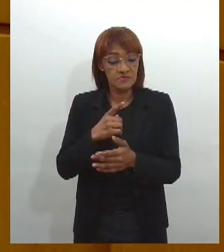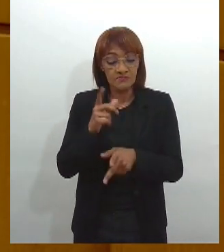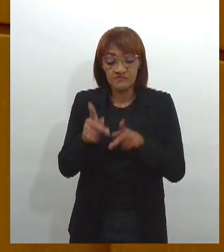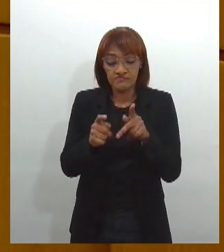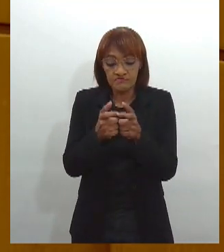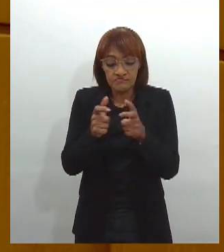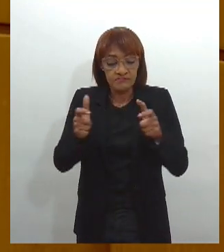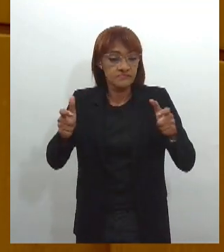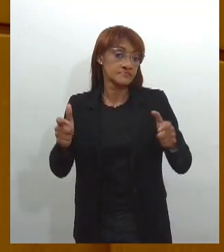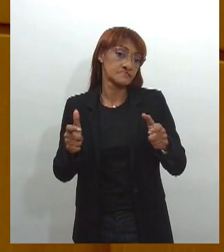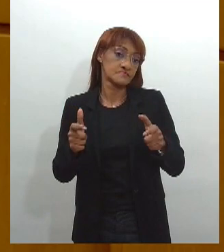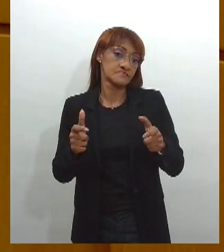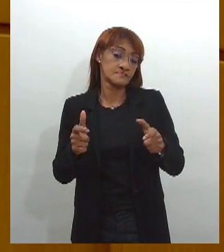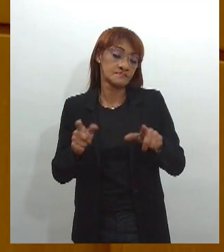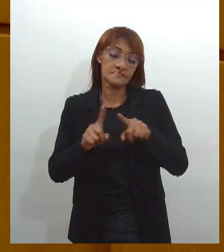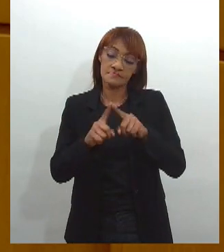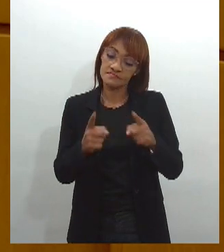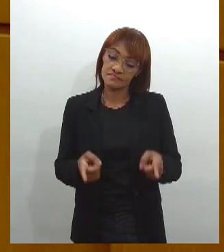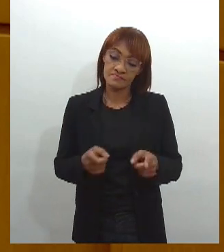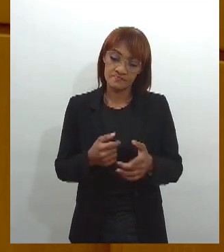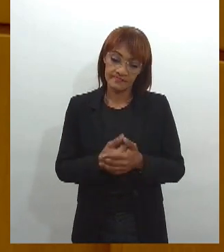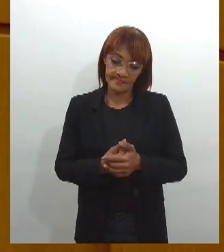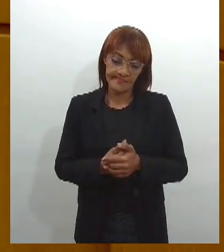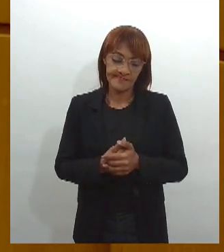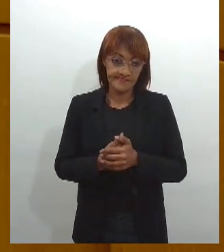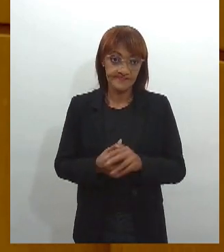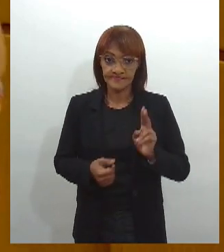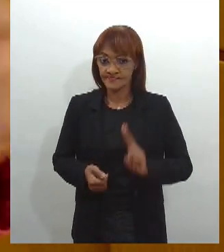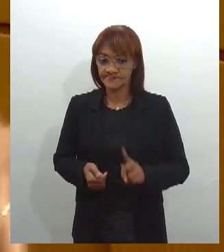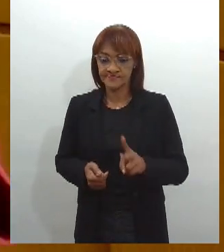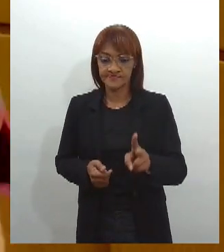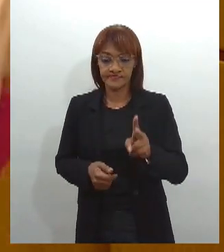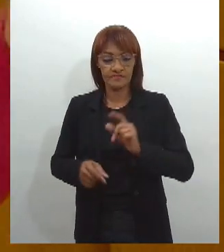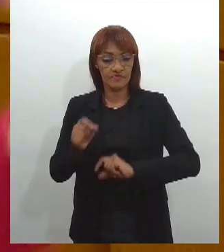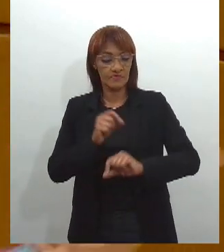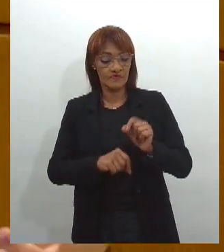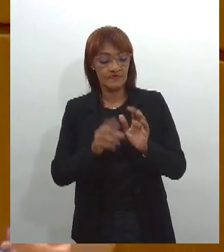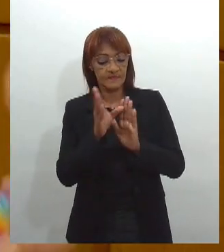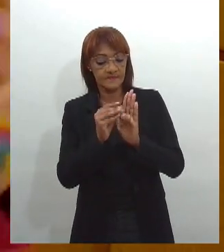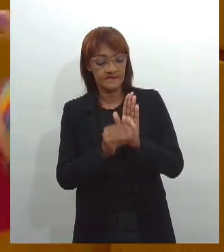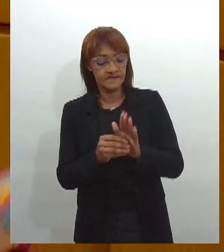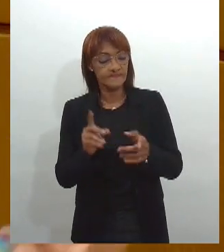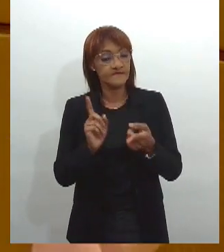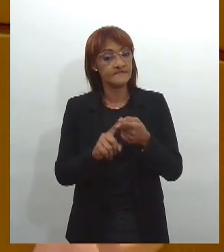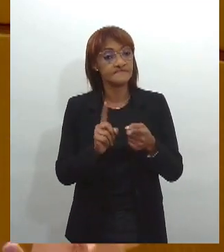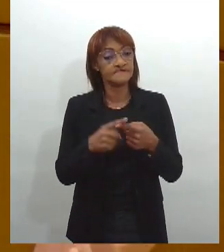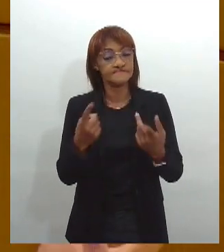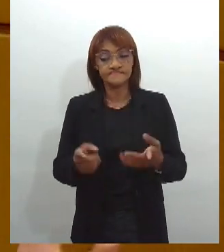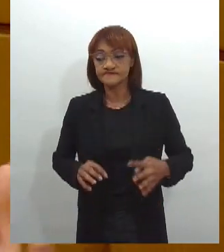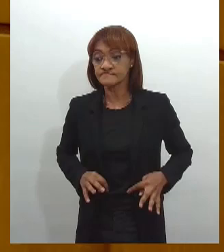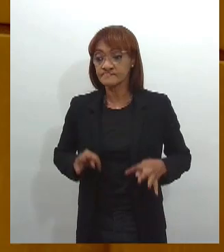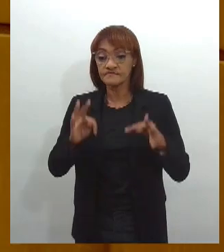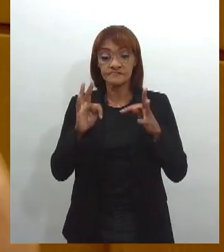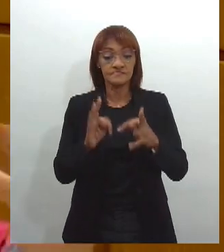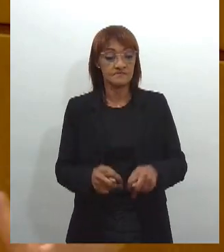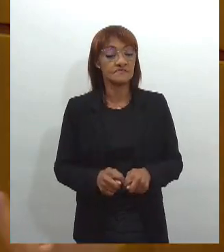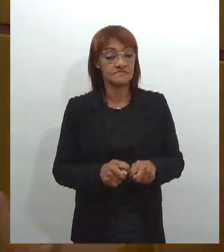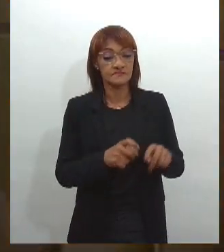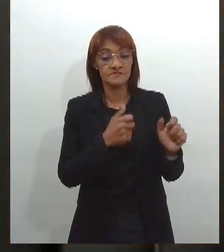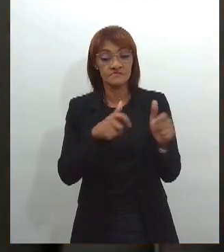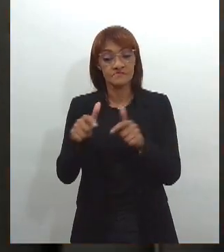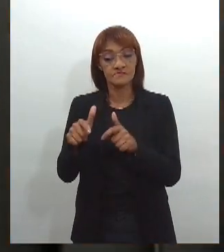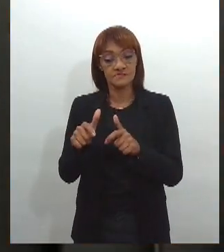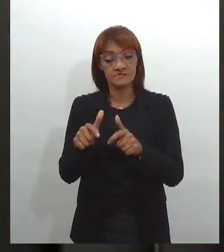né? Não só na sala de aula para o conteúdo, mas participando de todas as atividades.